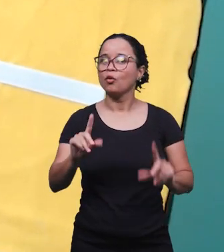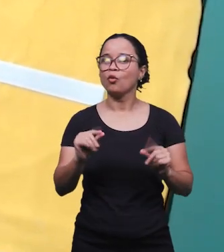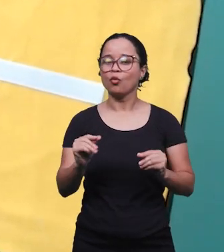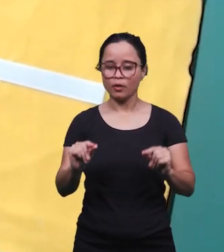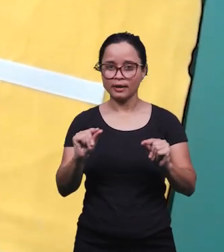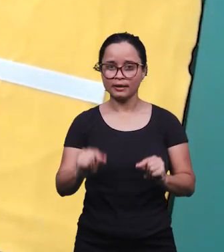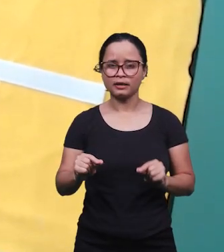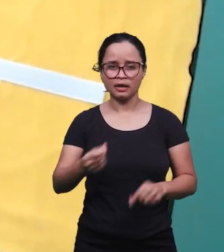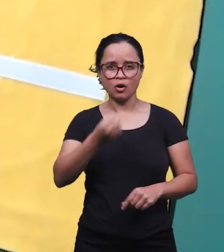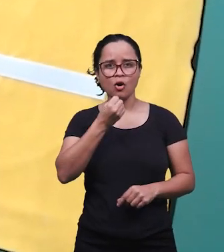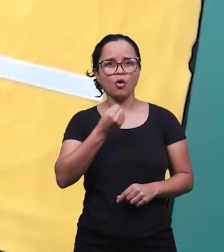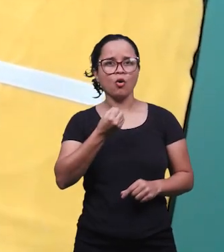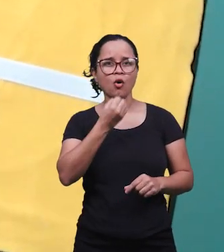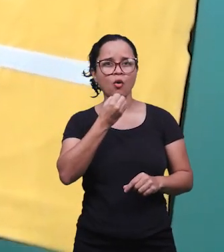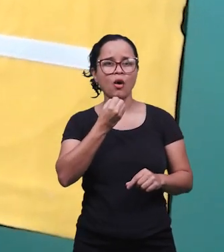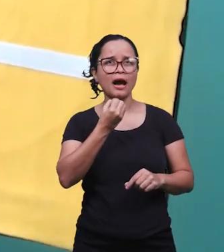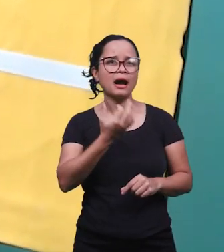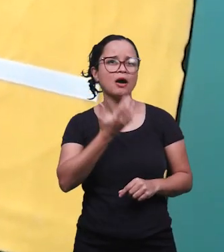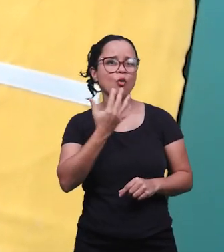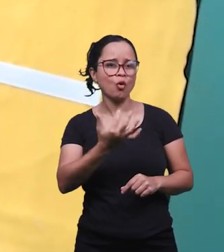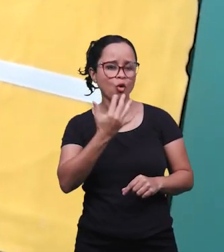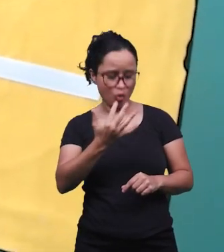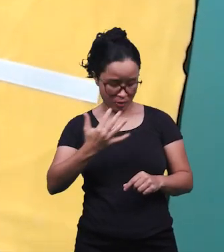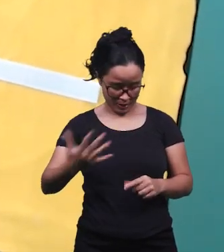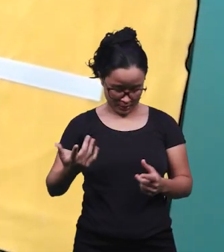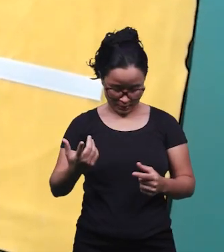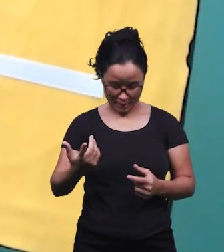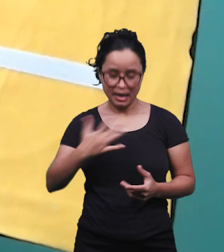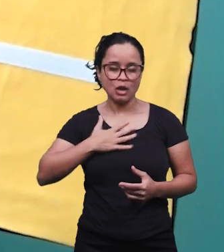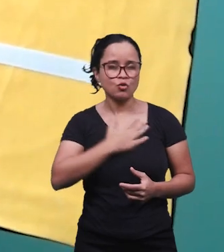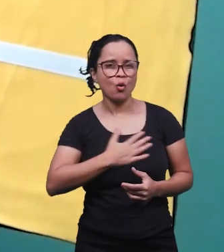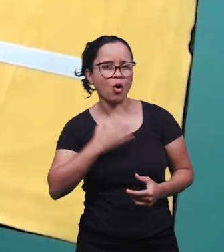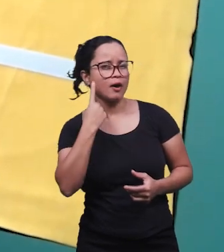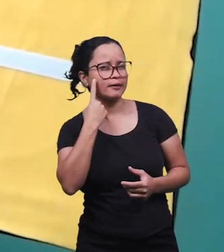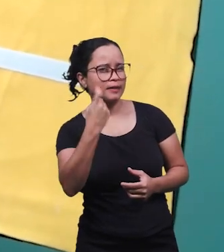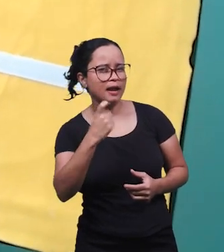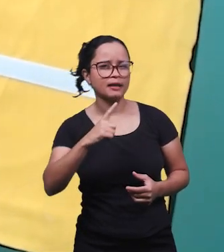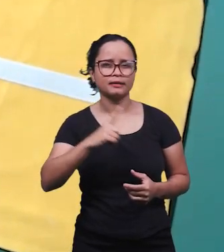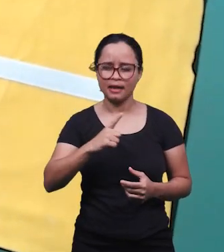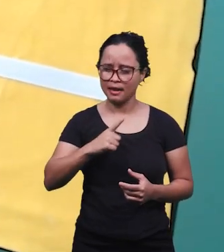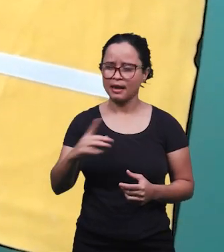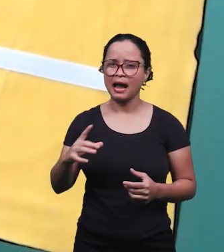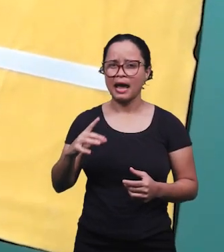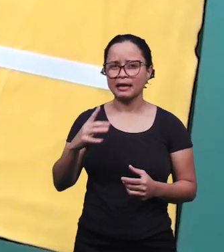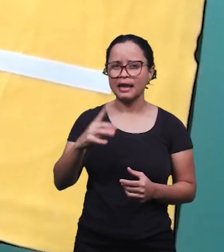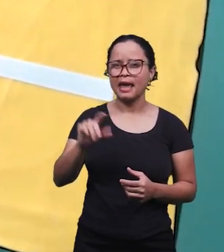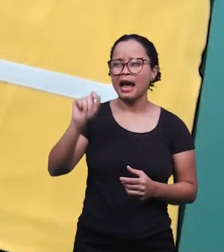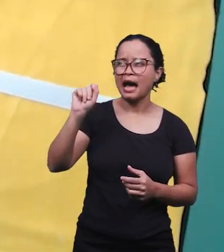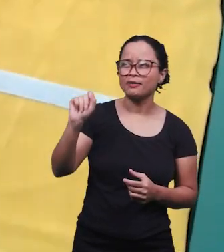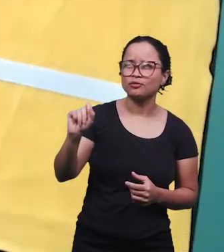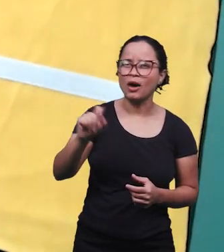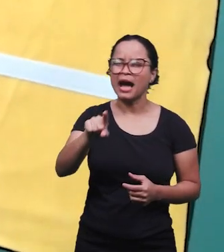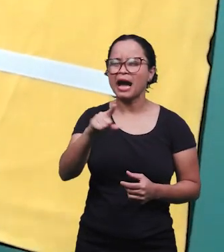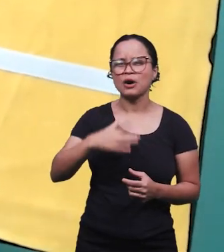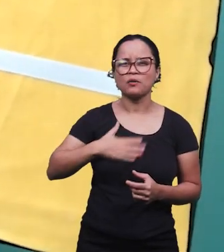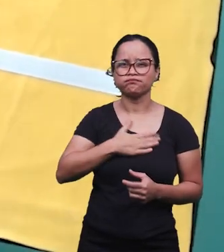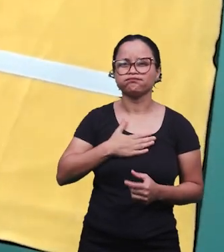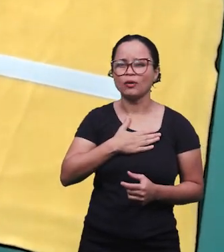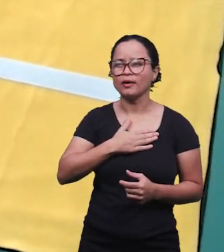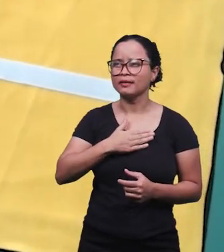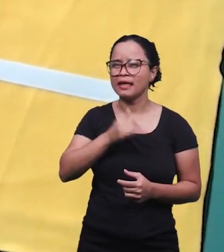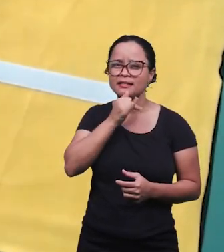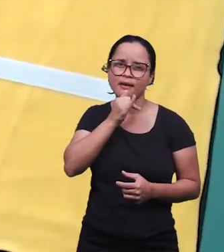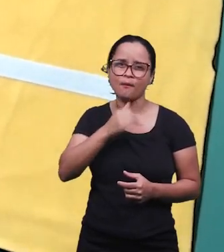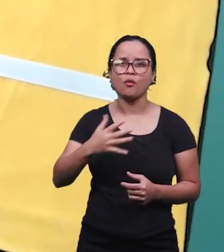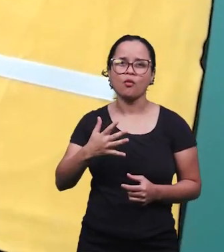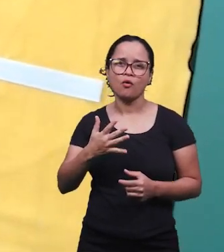cores que ele se interessa. Isso, ele gosta de azul e rosa, ele gosta de laranja, gosta de verde, ela gosta